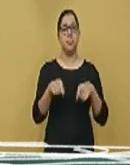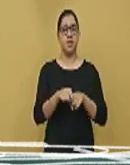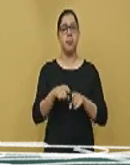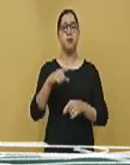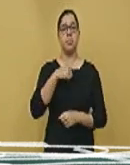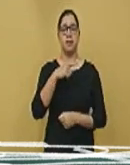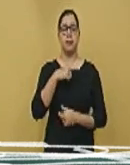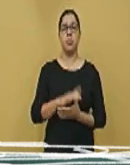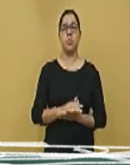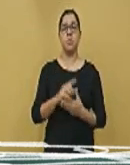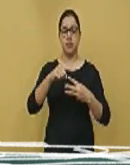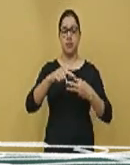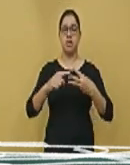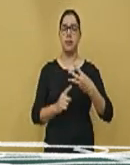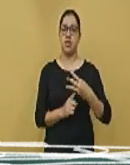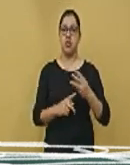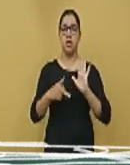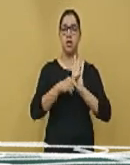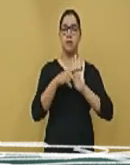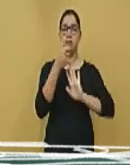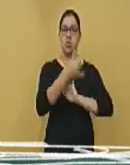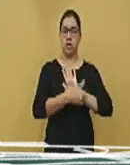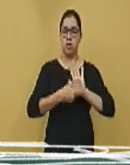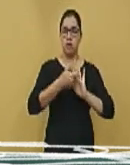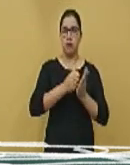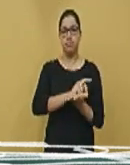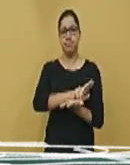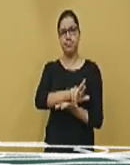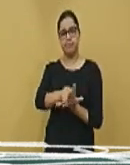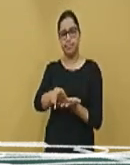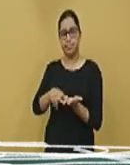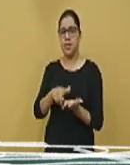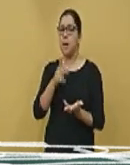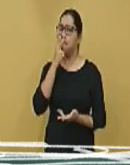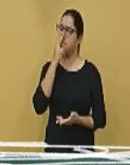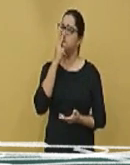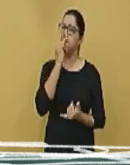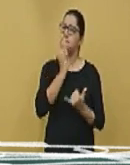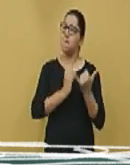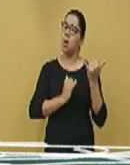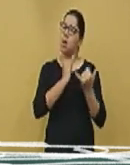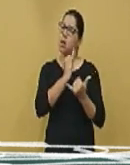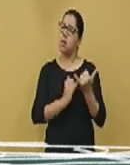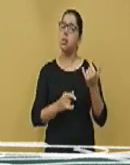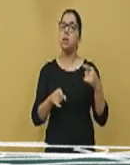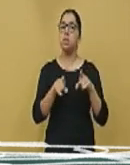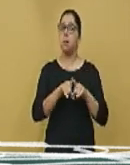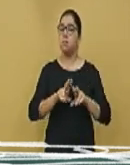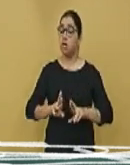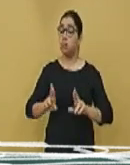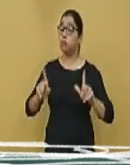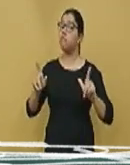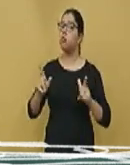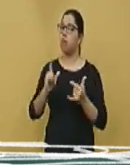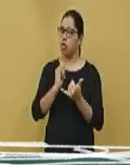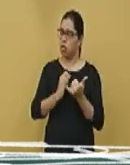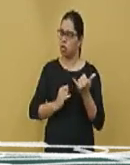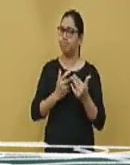três projetos de universidade, muito parecidos em alguns pontos e muito distintos em outros